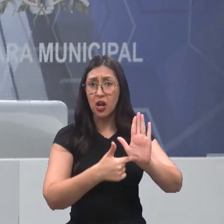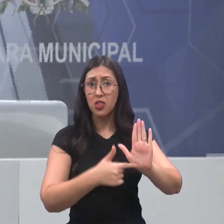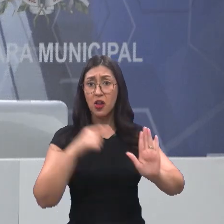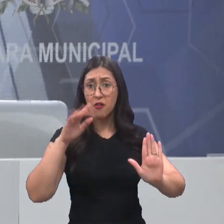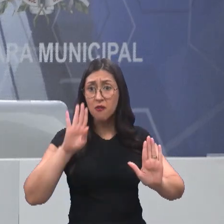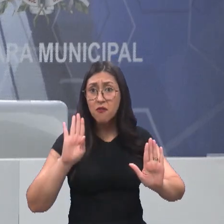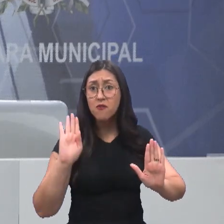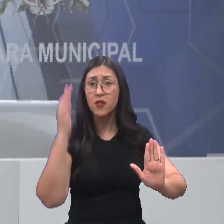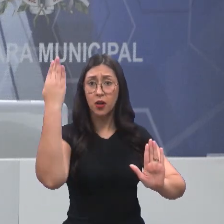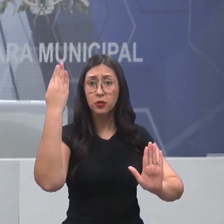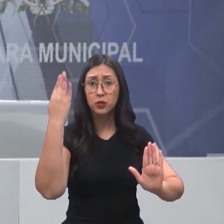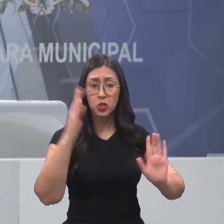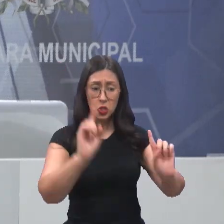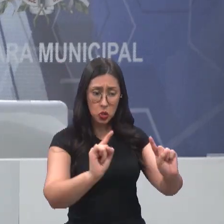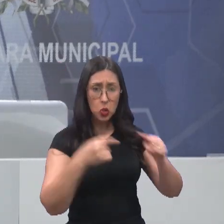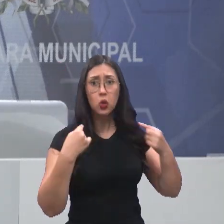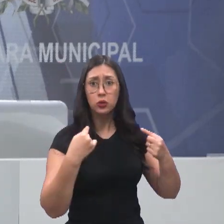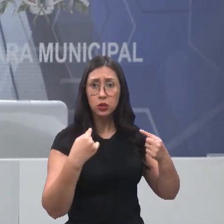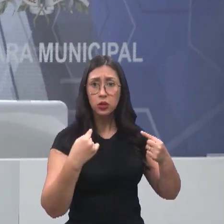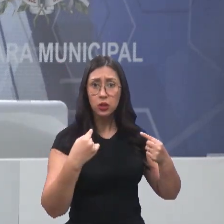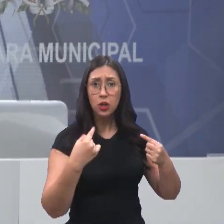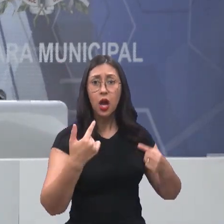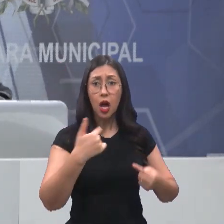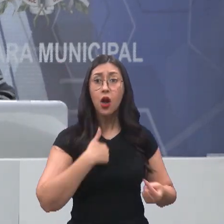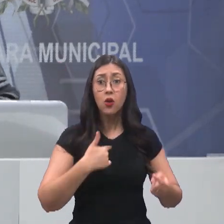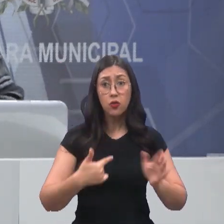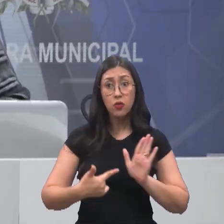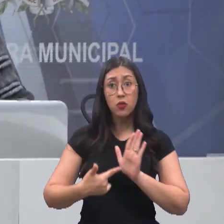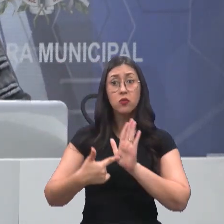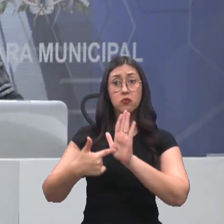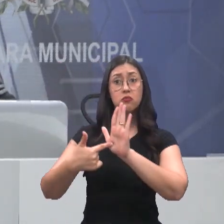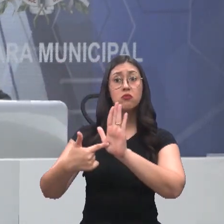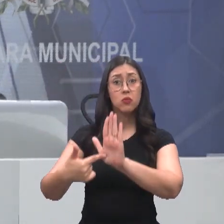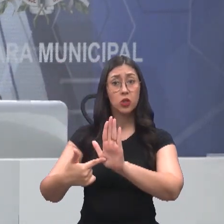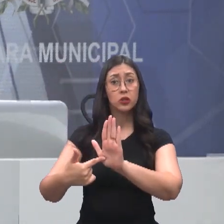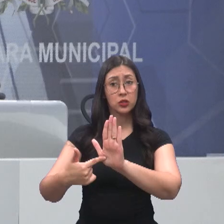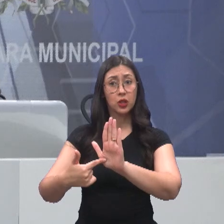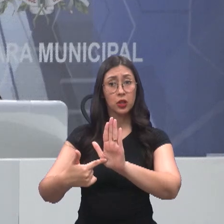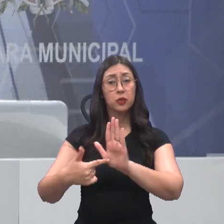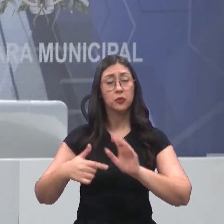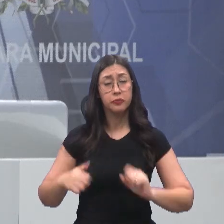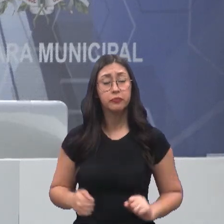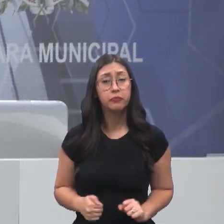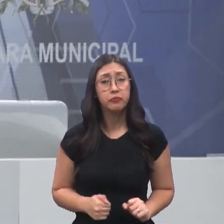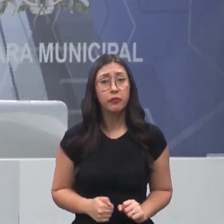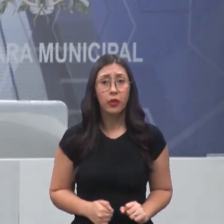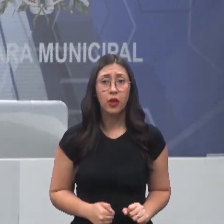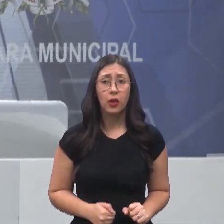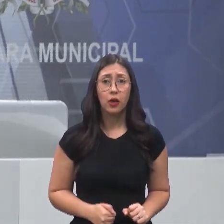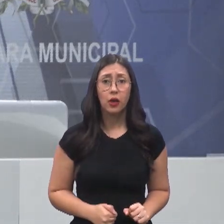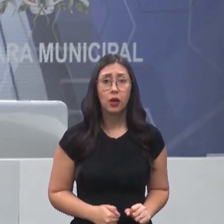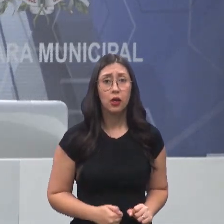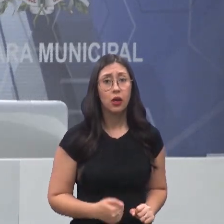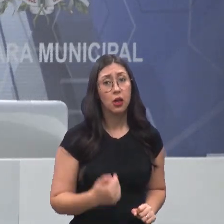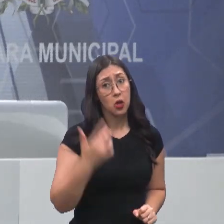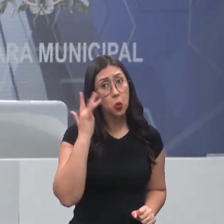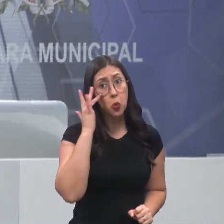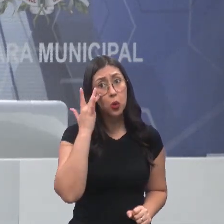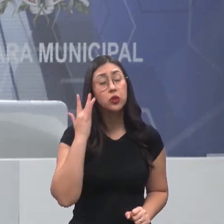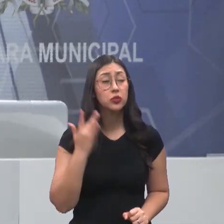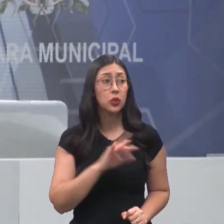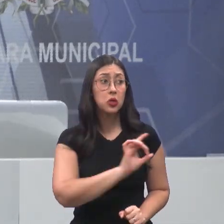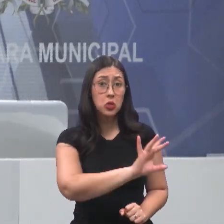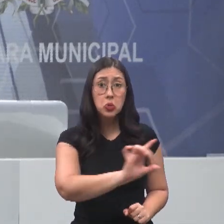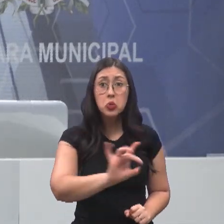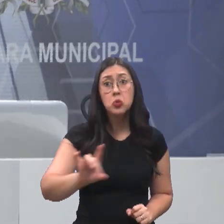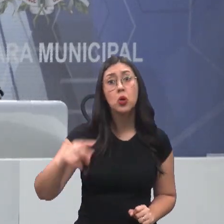contra este vereador e contra esta casa de notificar o referido portal. E eu acredito que, inclusive, os demais vereadores que se